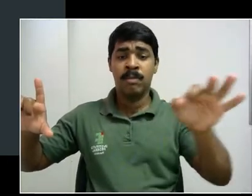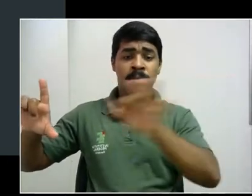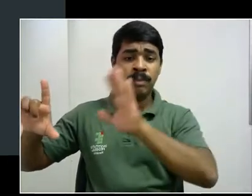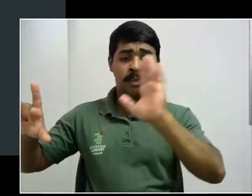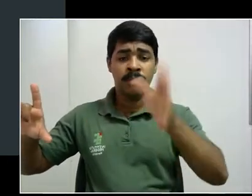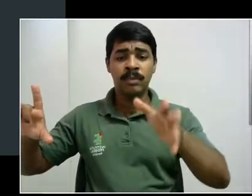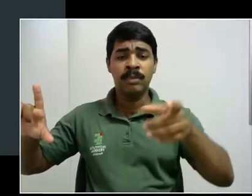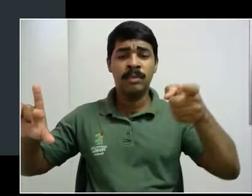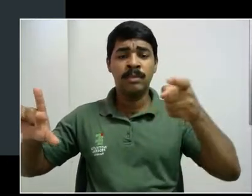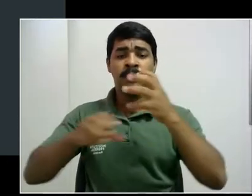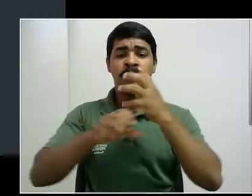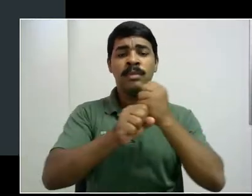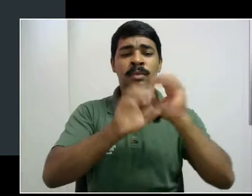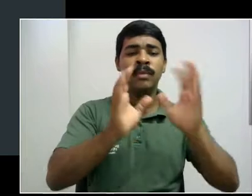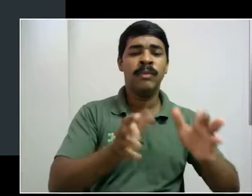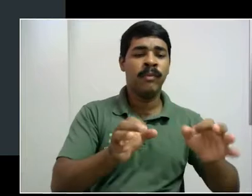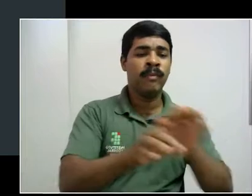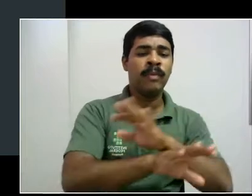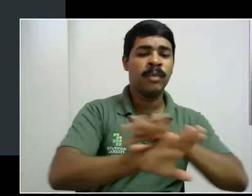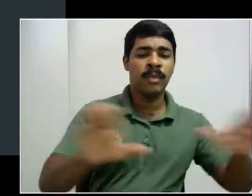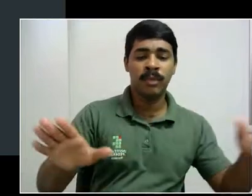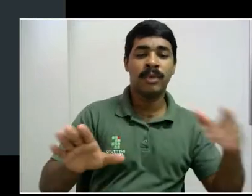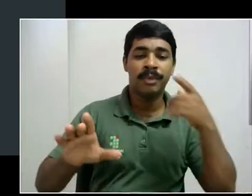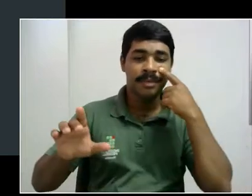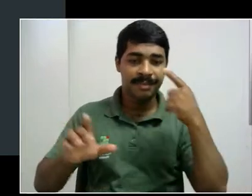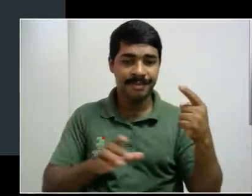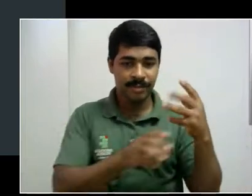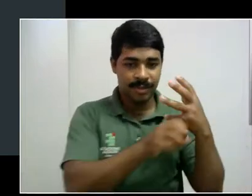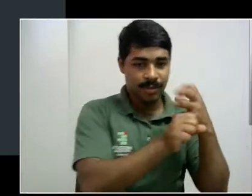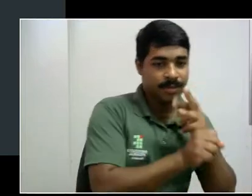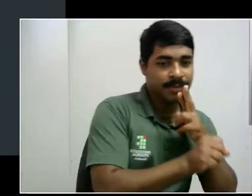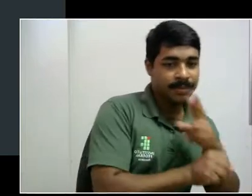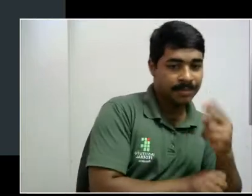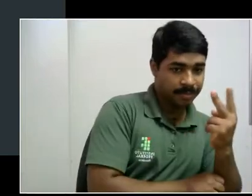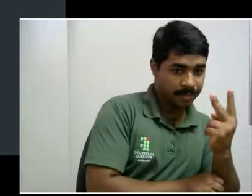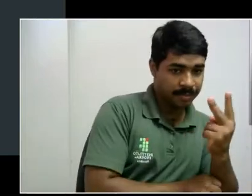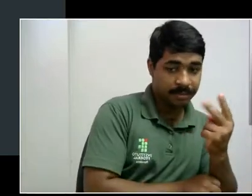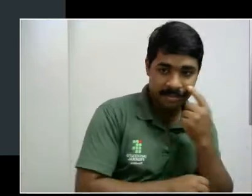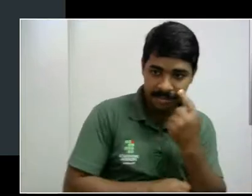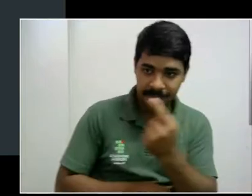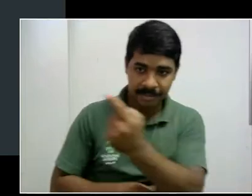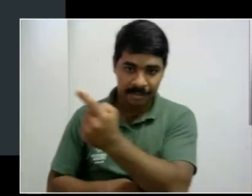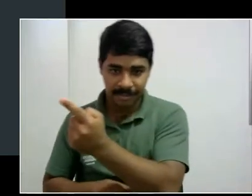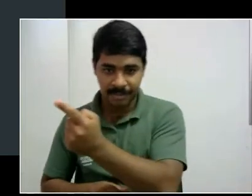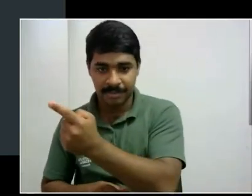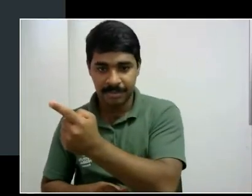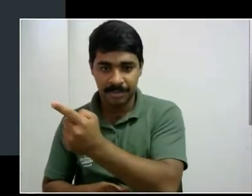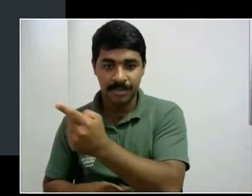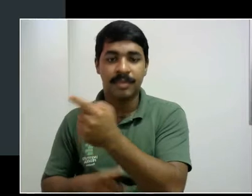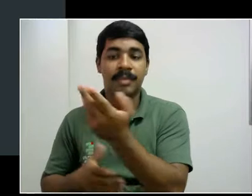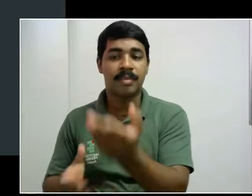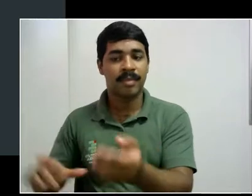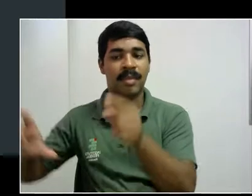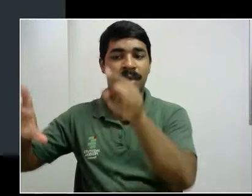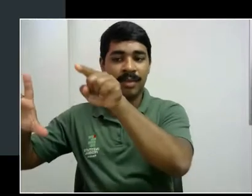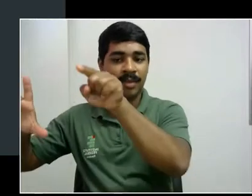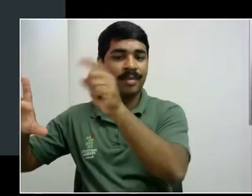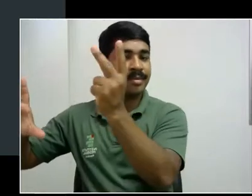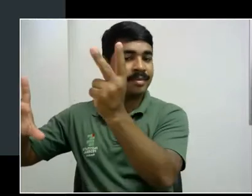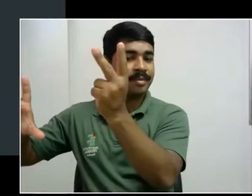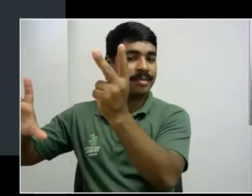já calculou aqui o eixo x, ela passou no ponto 2 e realmente ela está passando aqui no ponto 2. Ó, né? Agora a gente quer calcular onde